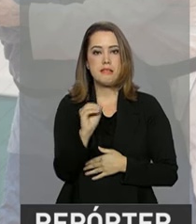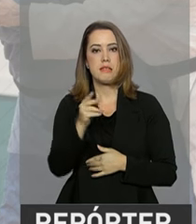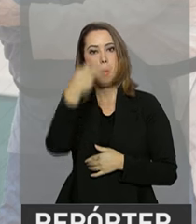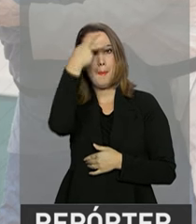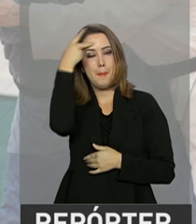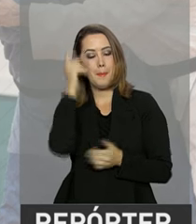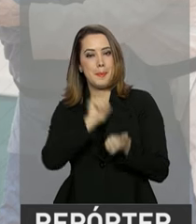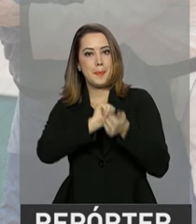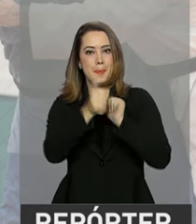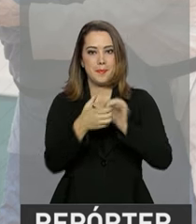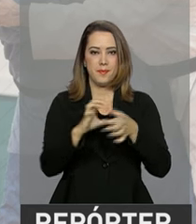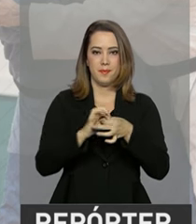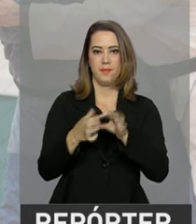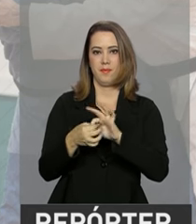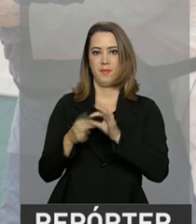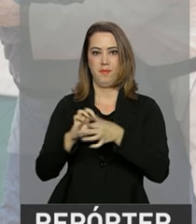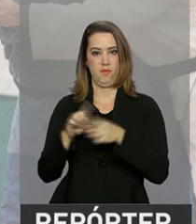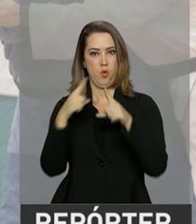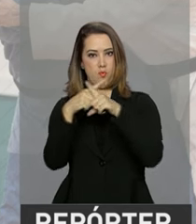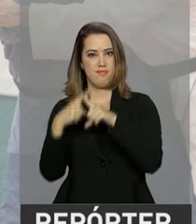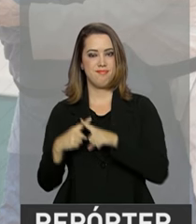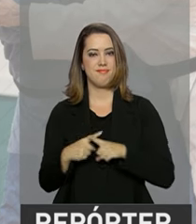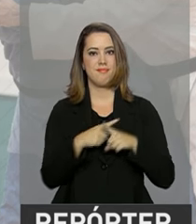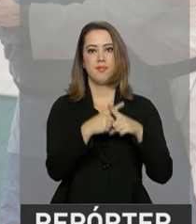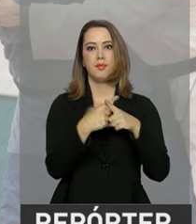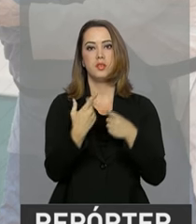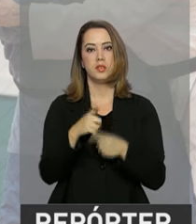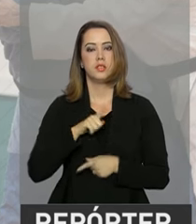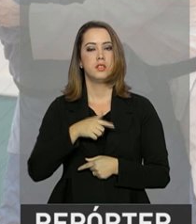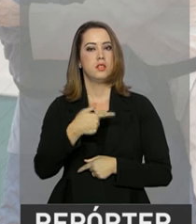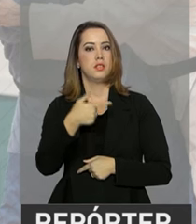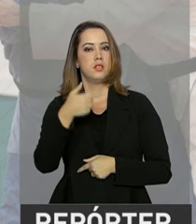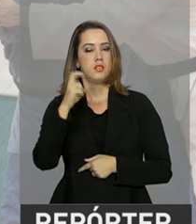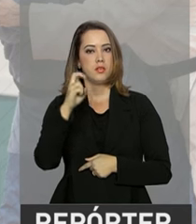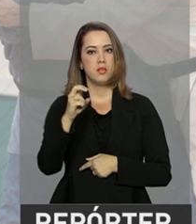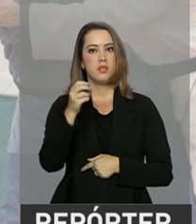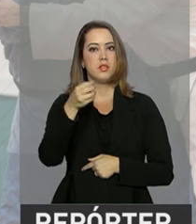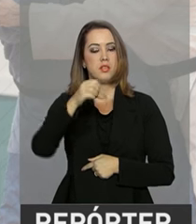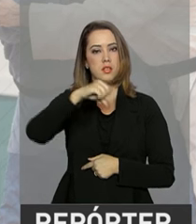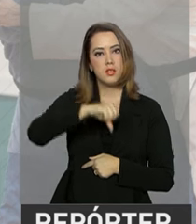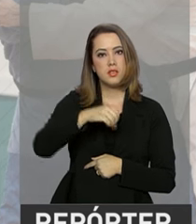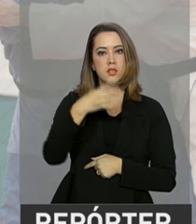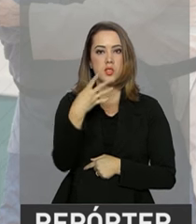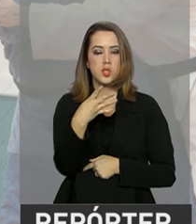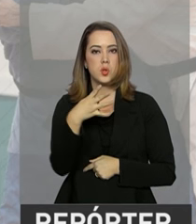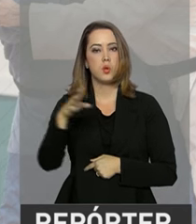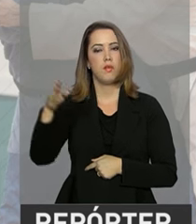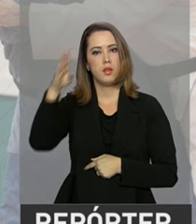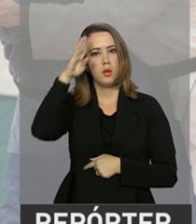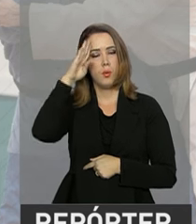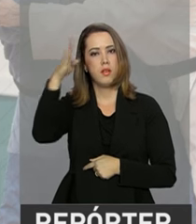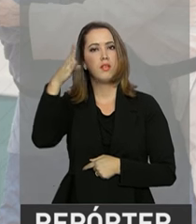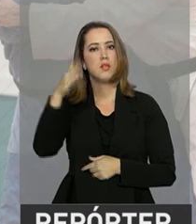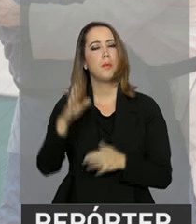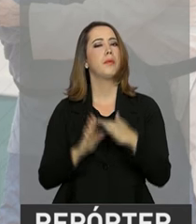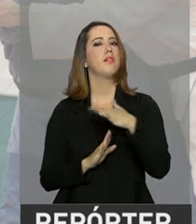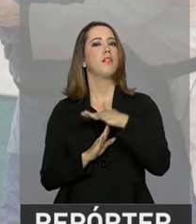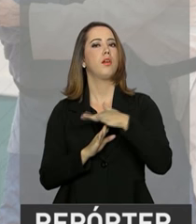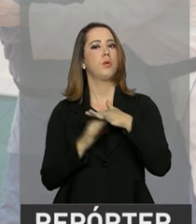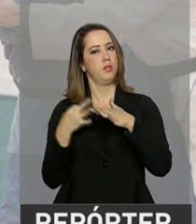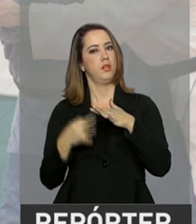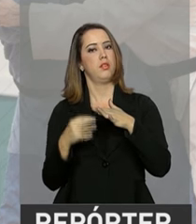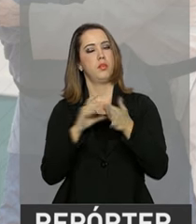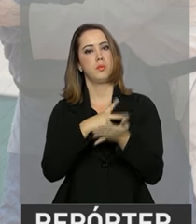atletas de alto rendimento, sendo 594 militares temporários e 76 de carreira. em